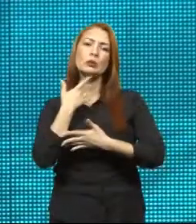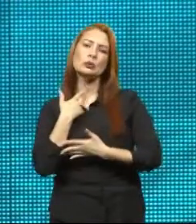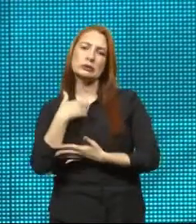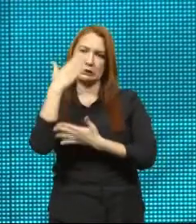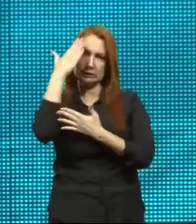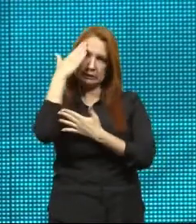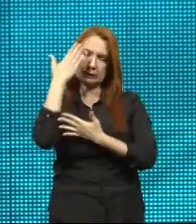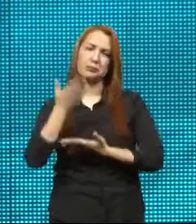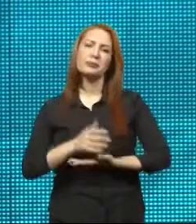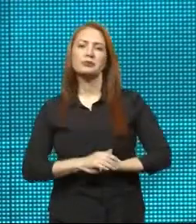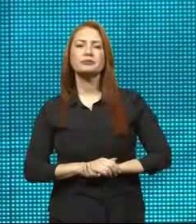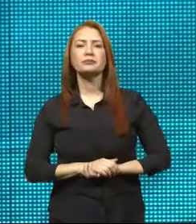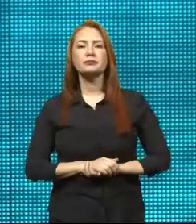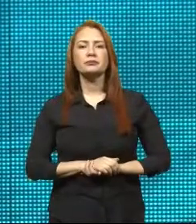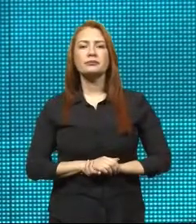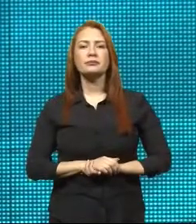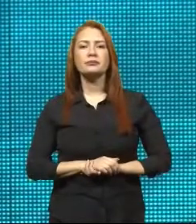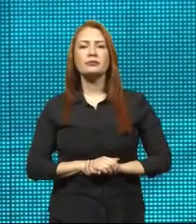saber,